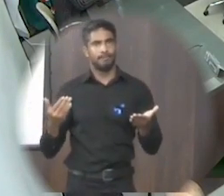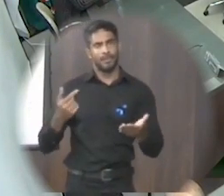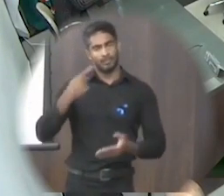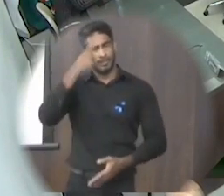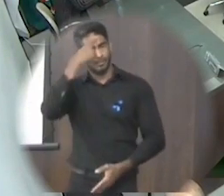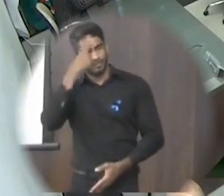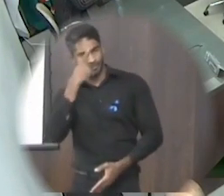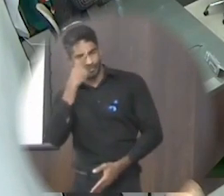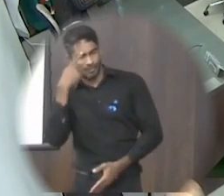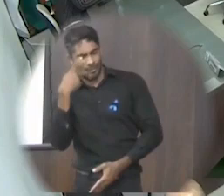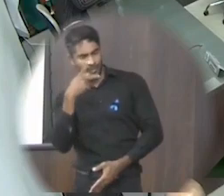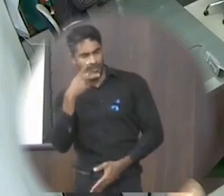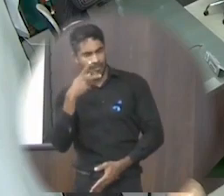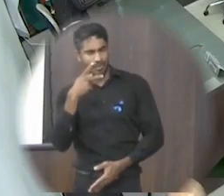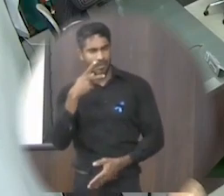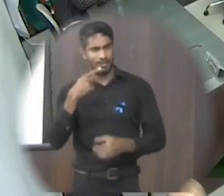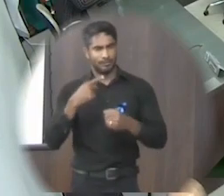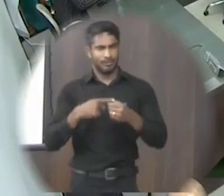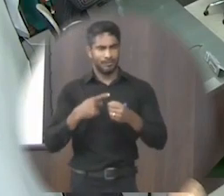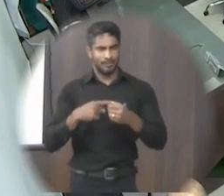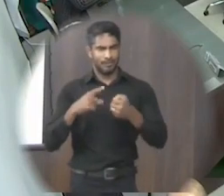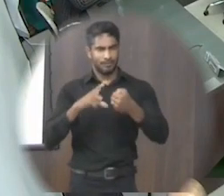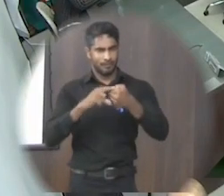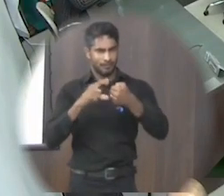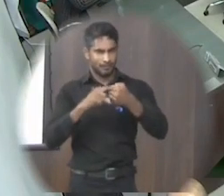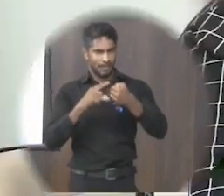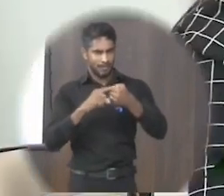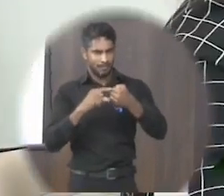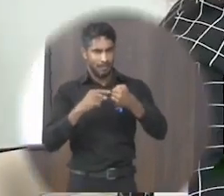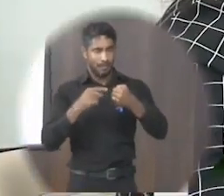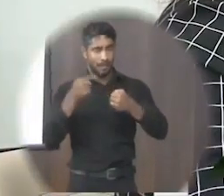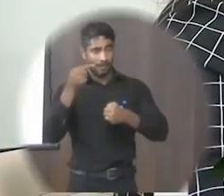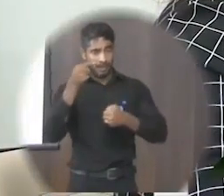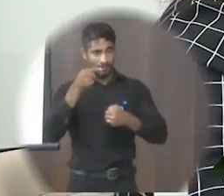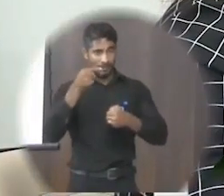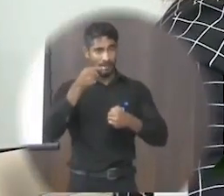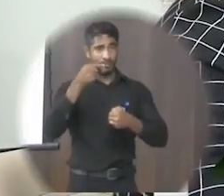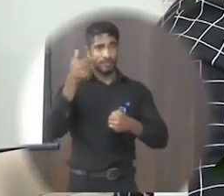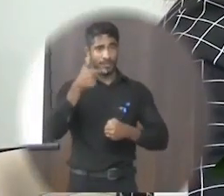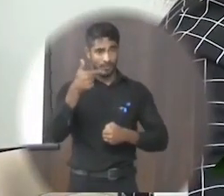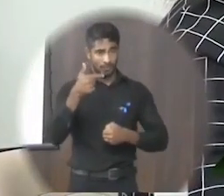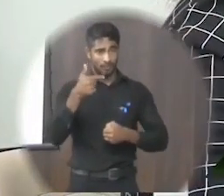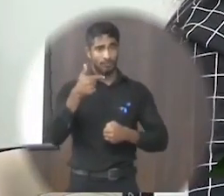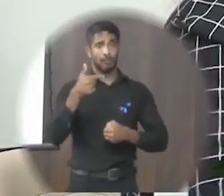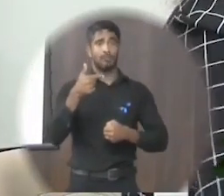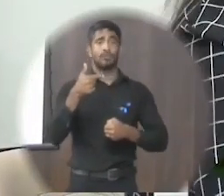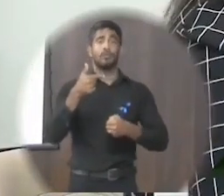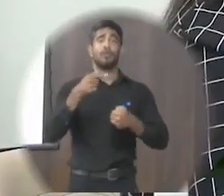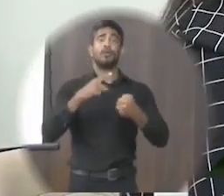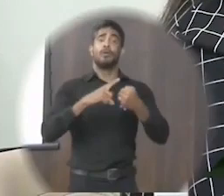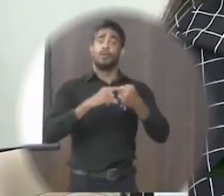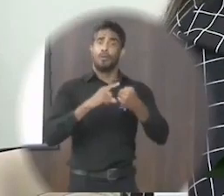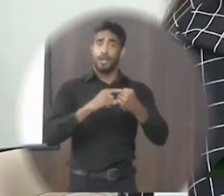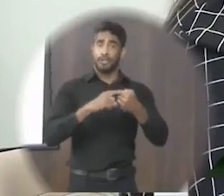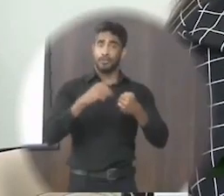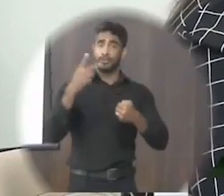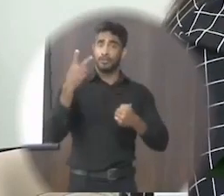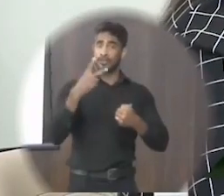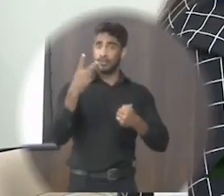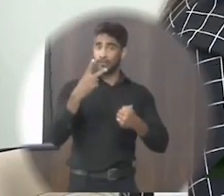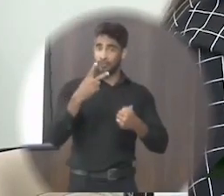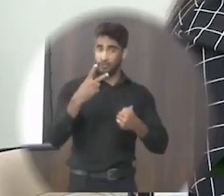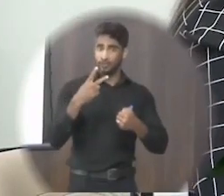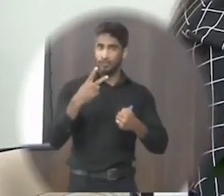município, no capítulo 2º, em seu artigo 13, determina que os terrenos situados na área